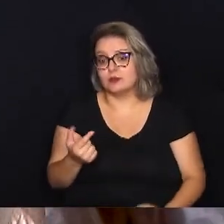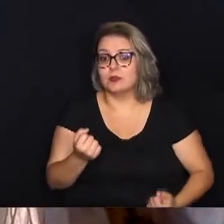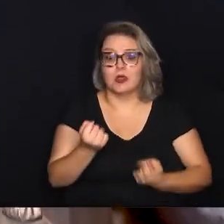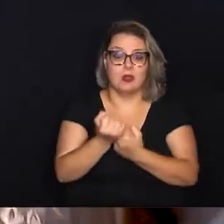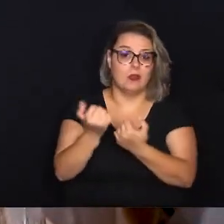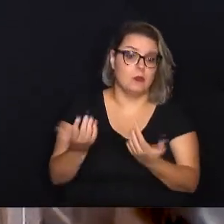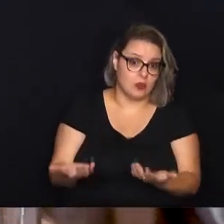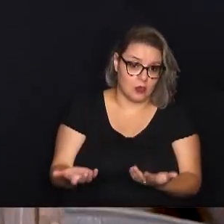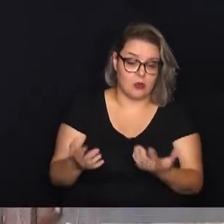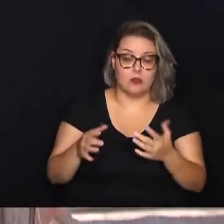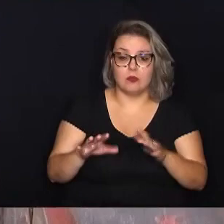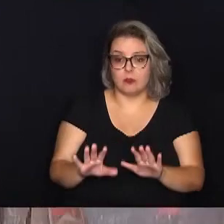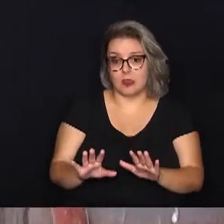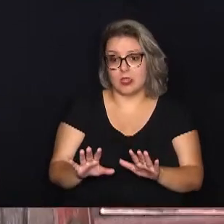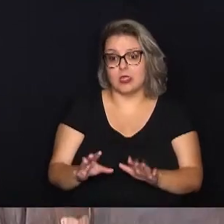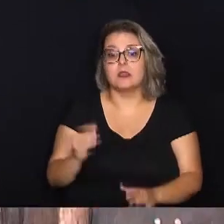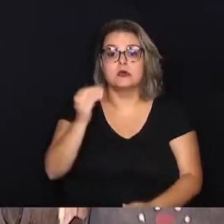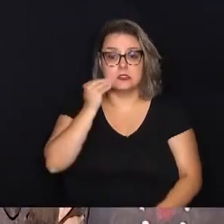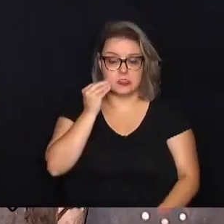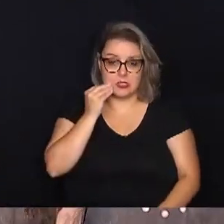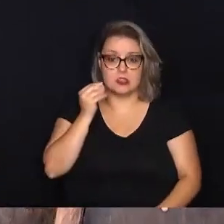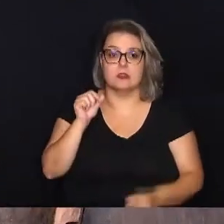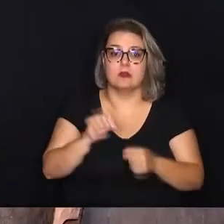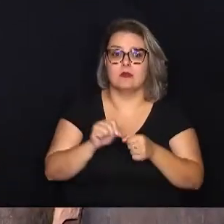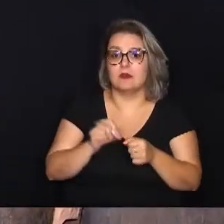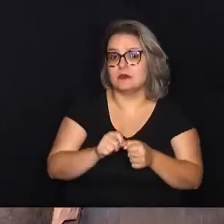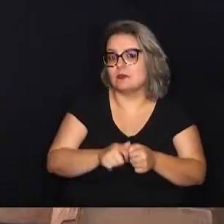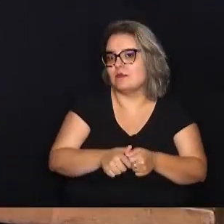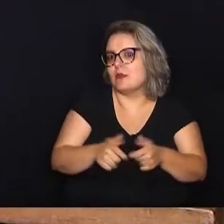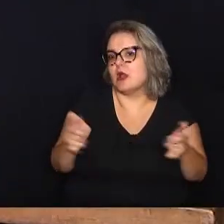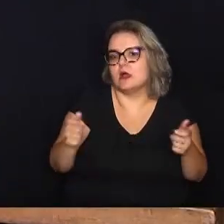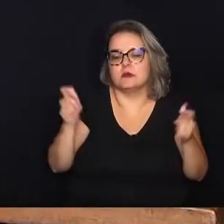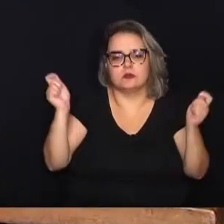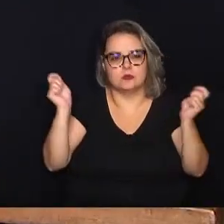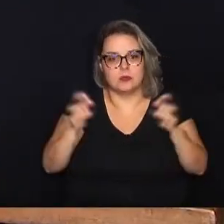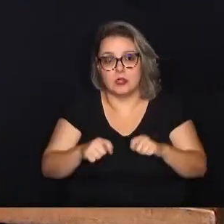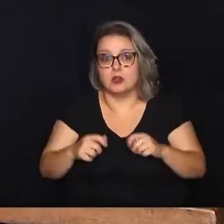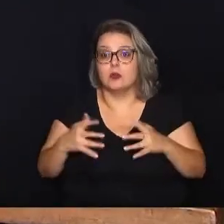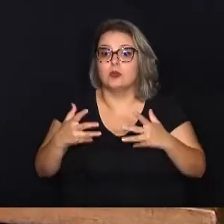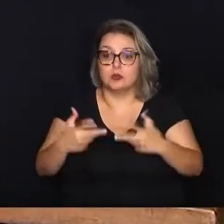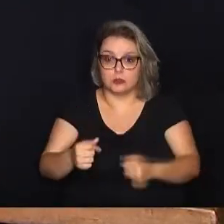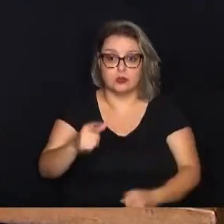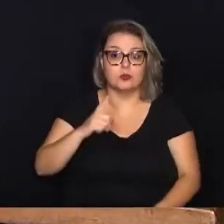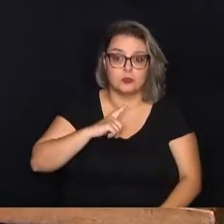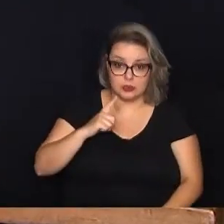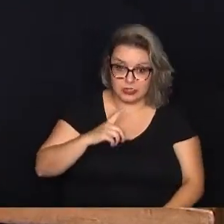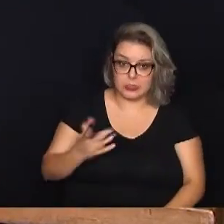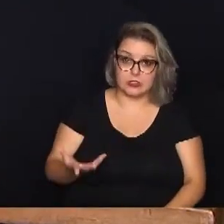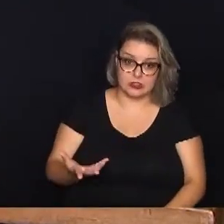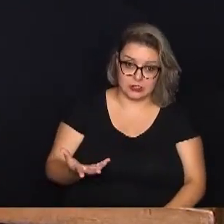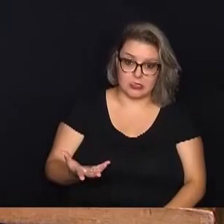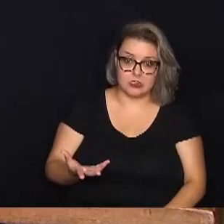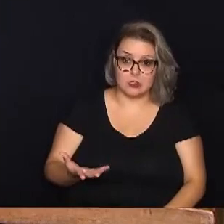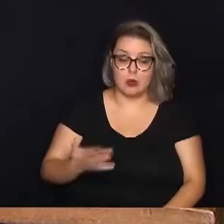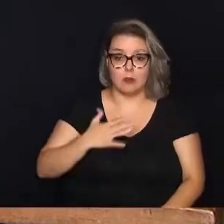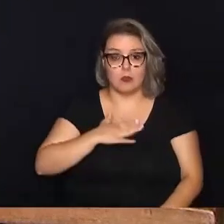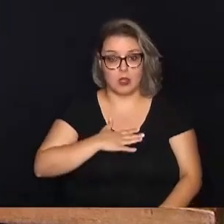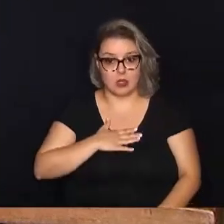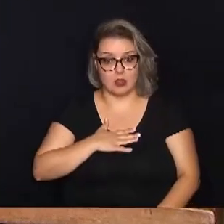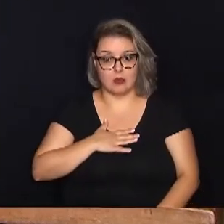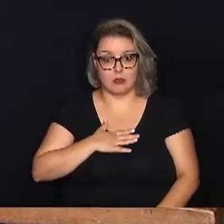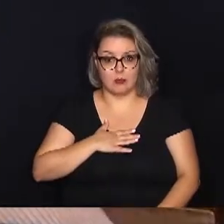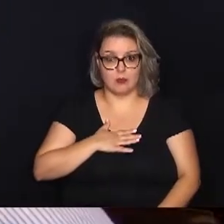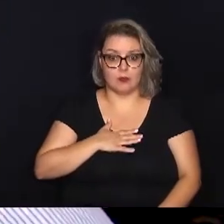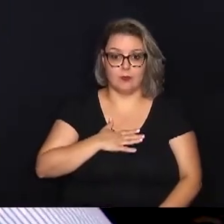não tem muito apoio, mas a gente tenta fazer o máximo possível com aquilo que a gente tem em posse.